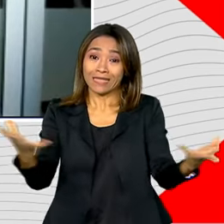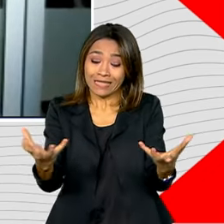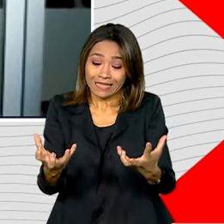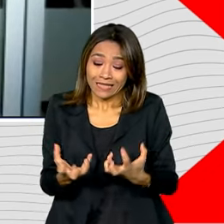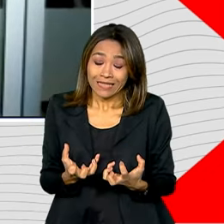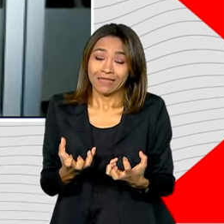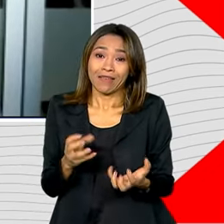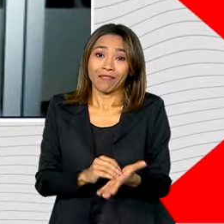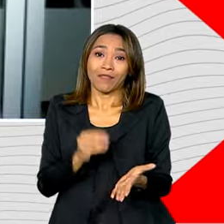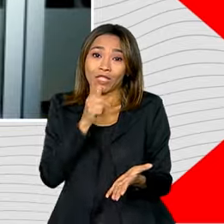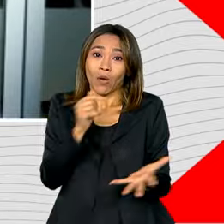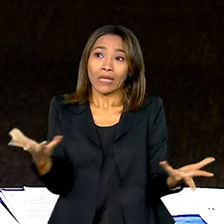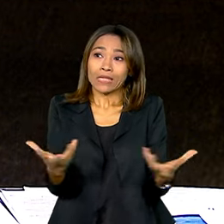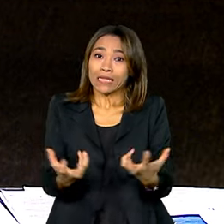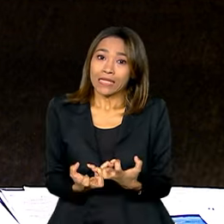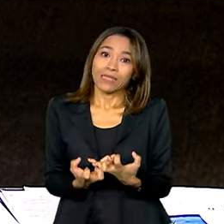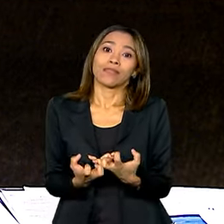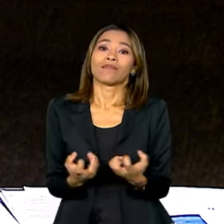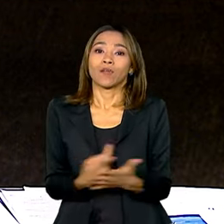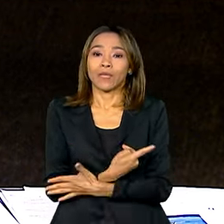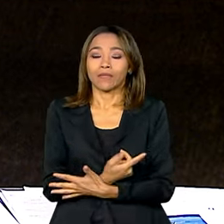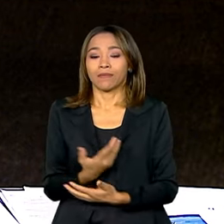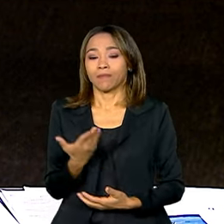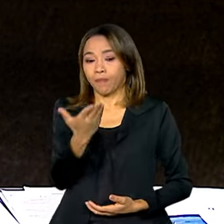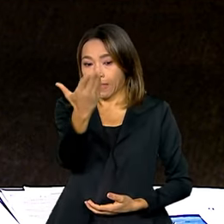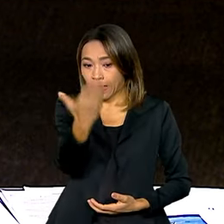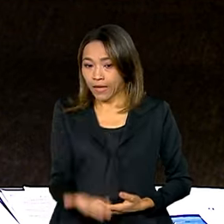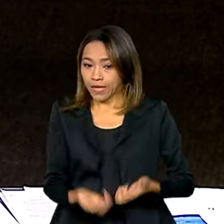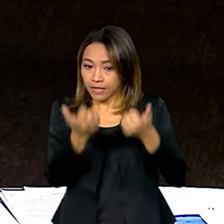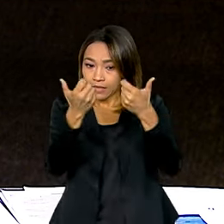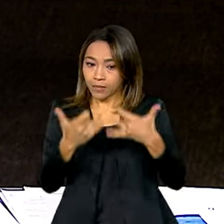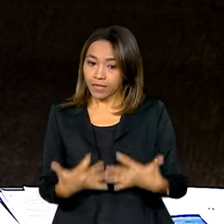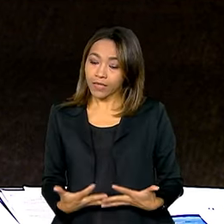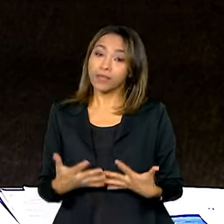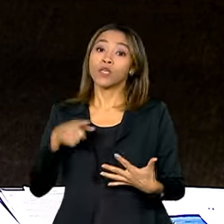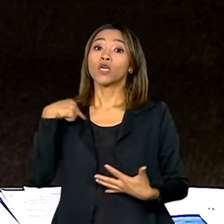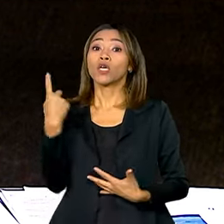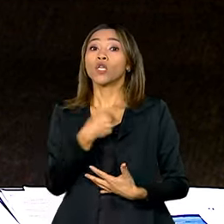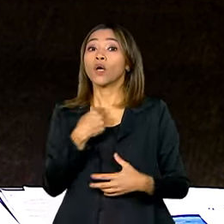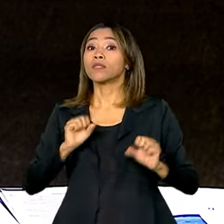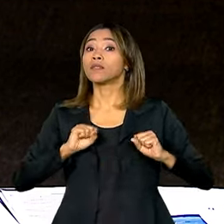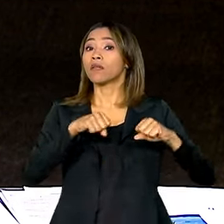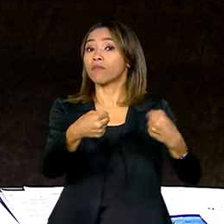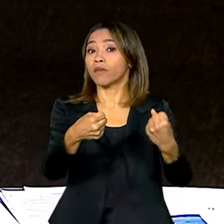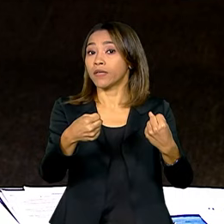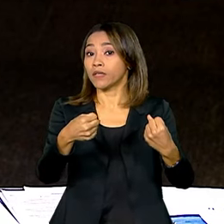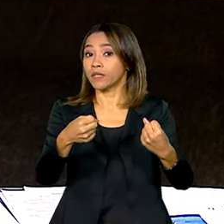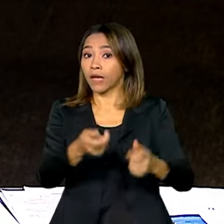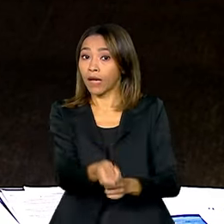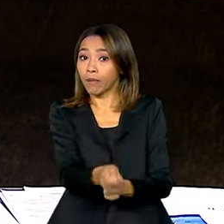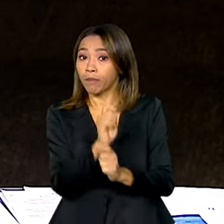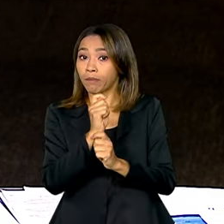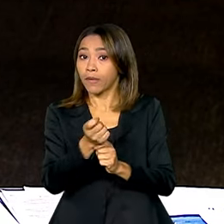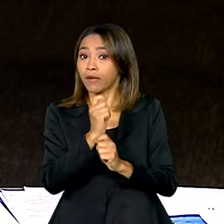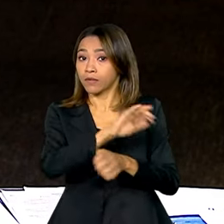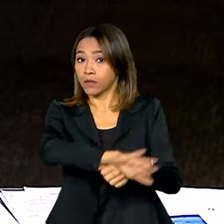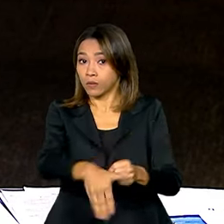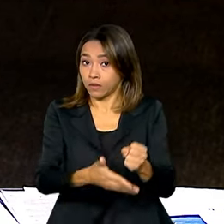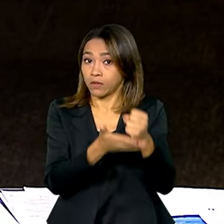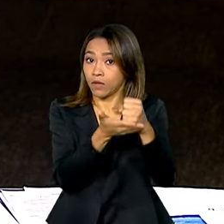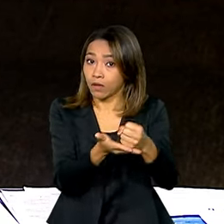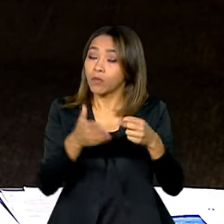últimos dias? Bom, primeiro dizer que a pesca que nós defendemos é a pesca sustentável. Por isso, no governo do presidente Lula,